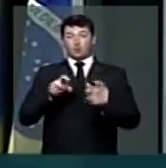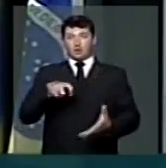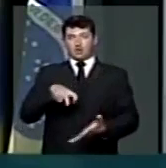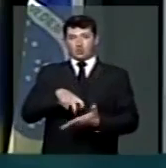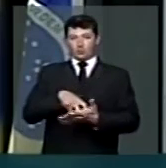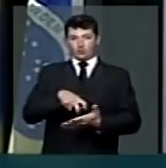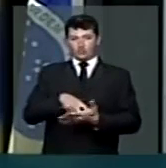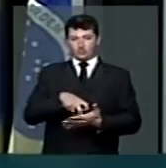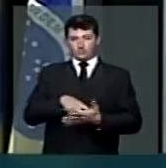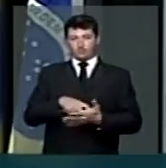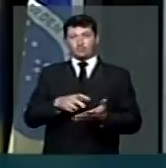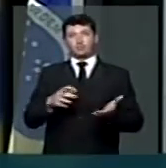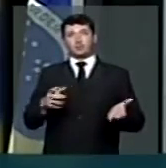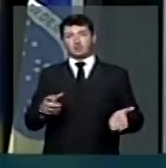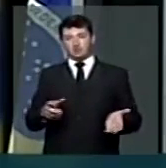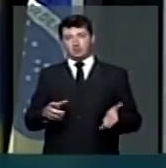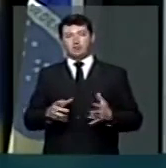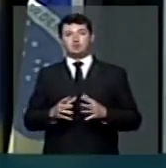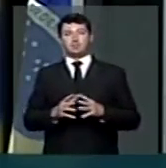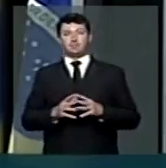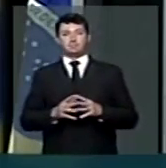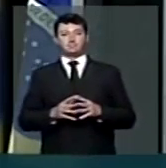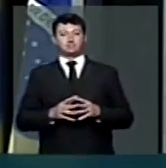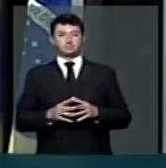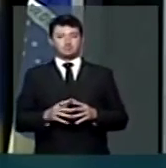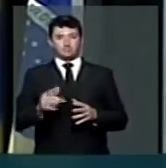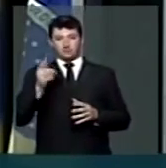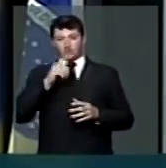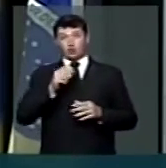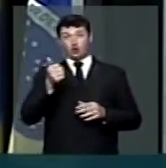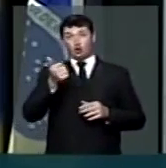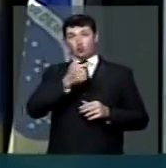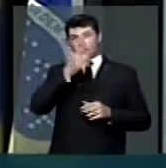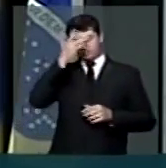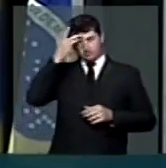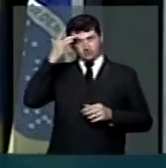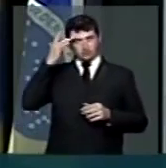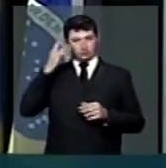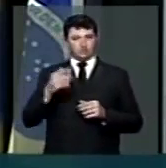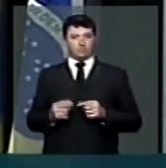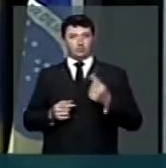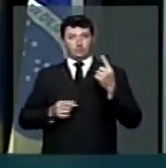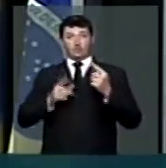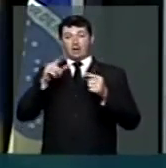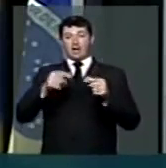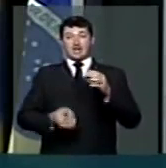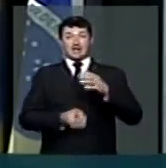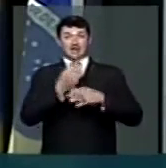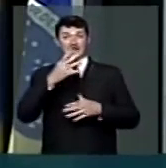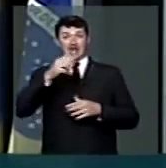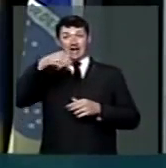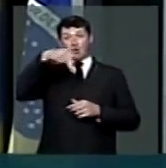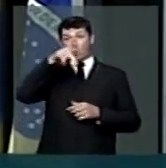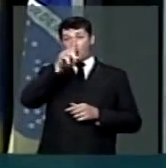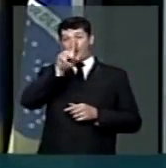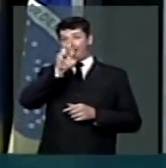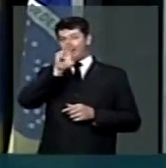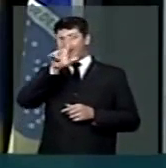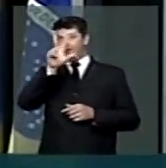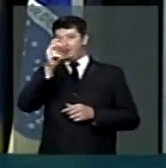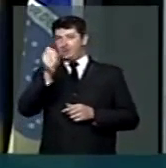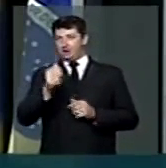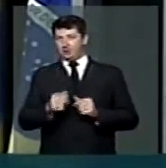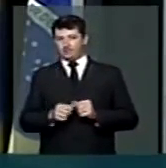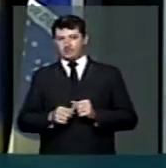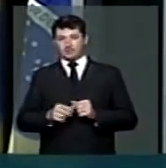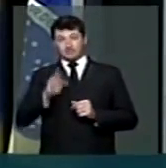condenação, pelos quais a condenação alcançou 12 dos réus. O crime de formação de quadrilha, especificamente